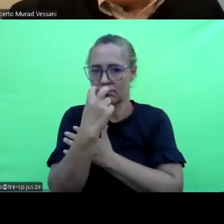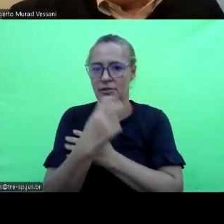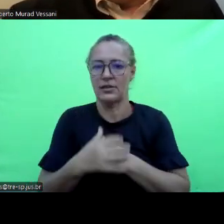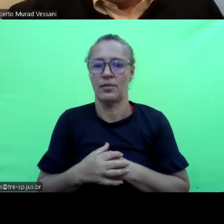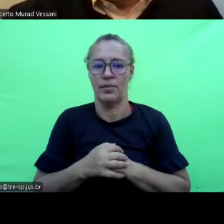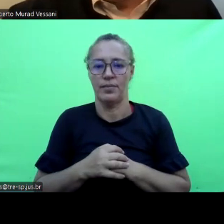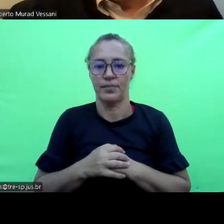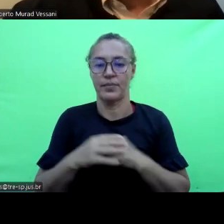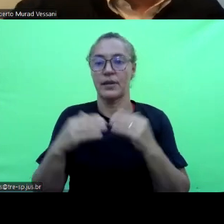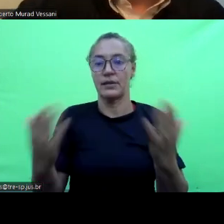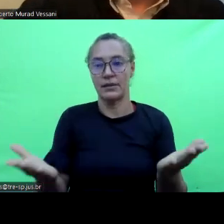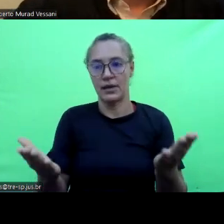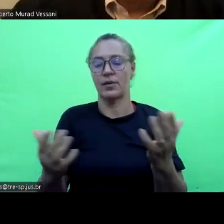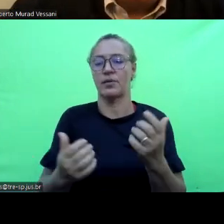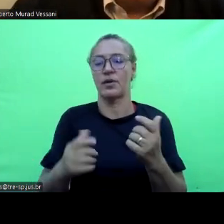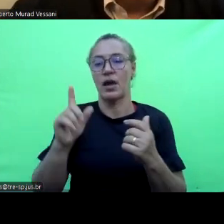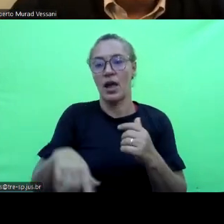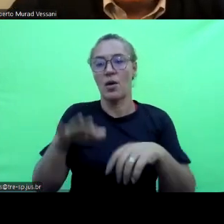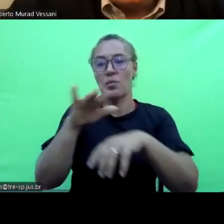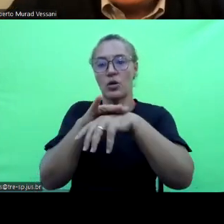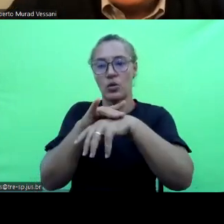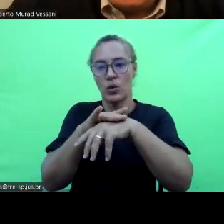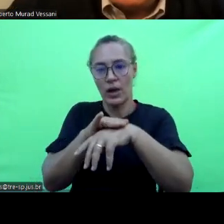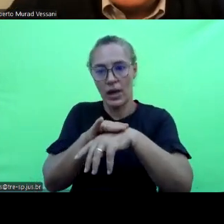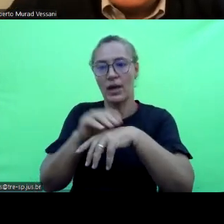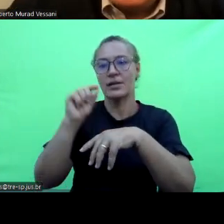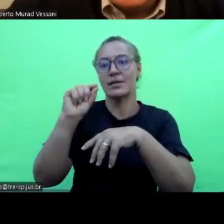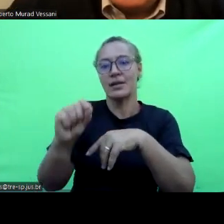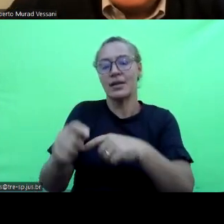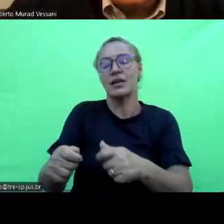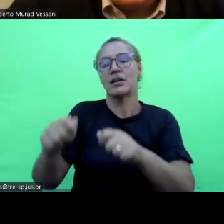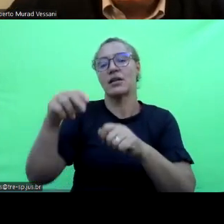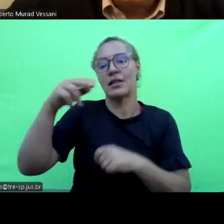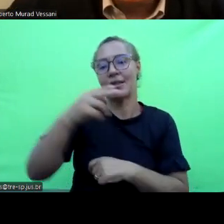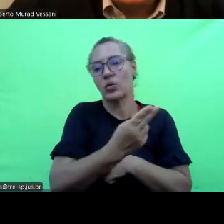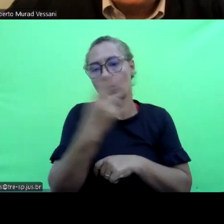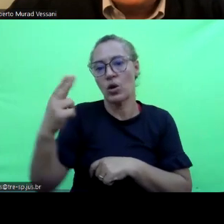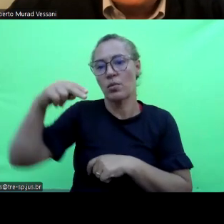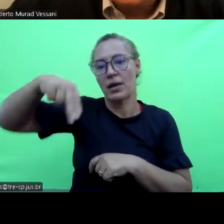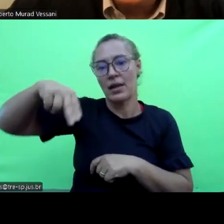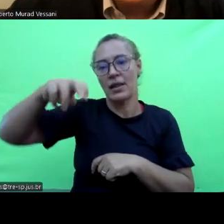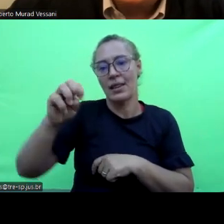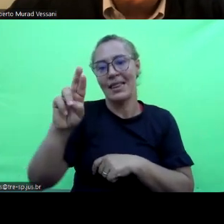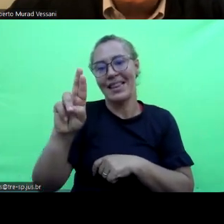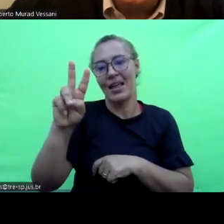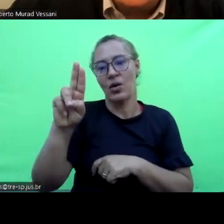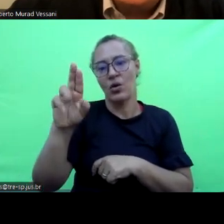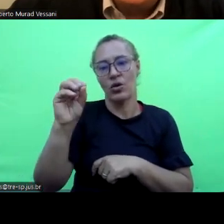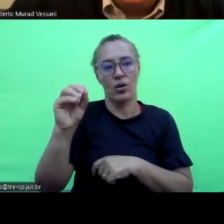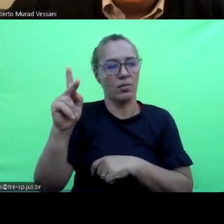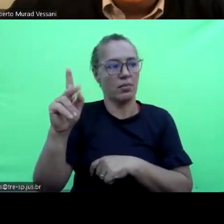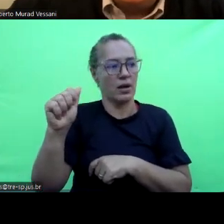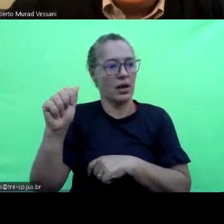Então, basicamente, é uma doença que envolve uma neuropatia óptica, né, uma doença do nervo óptico crônica e progressiva,